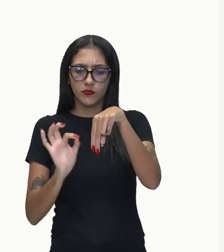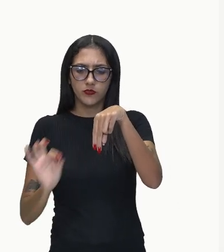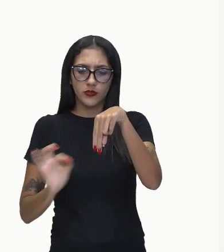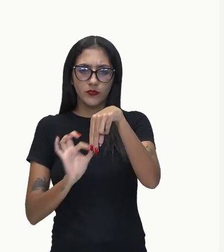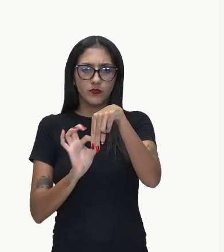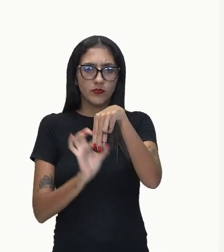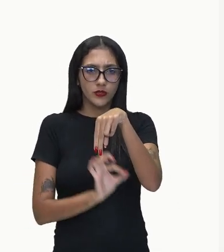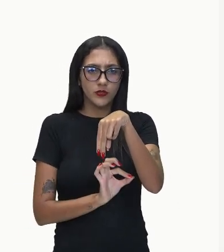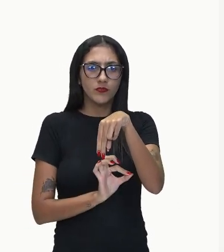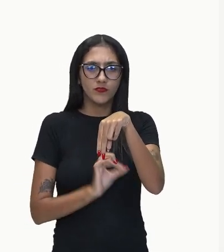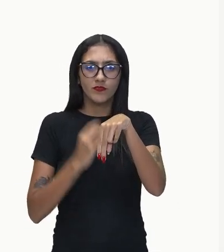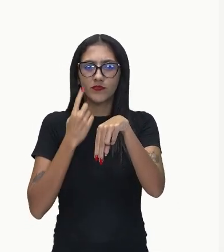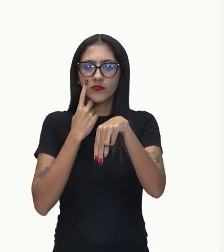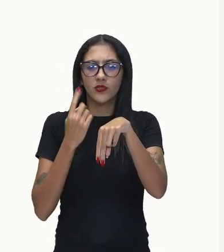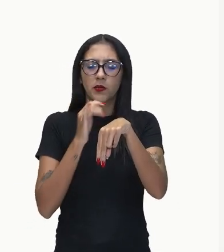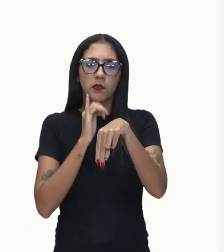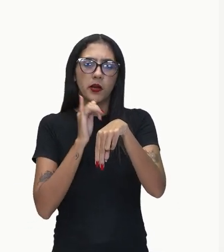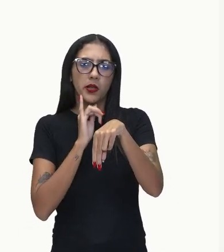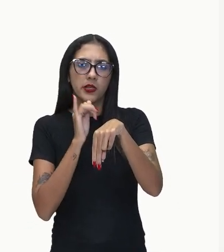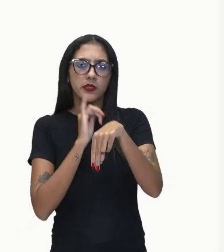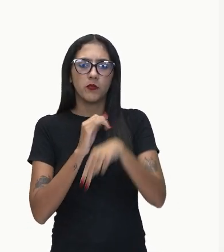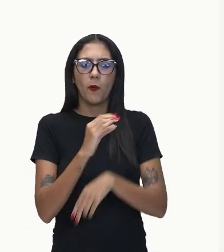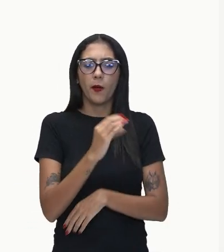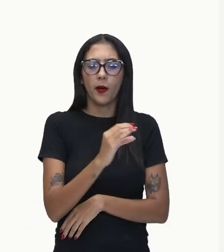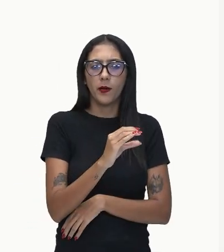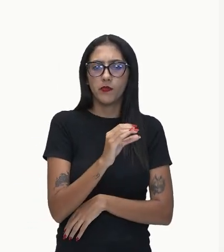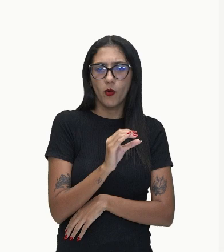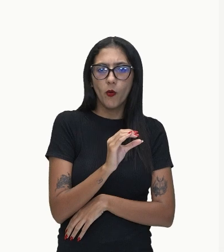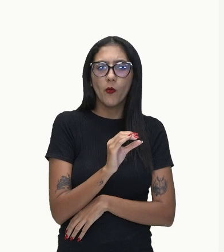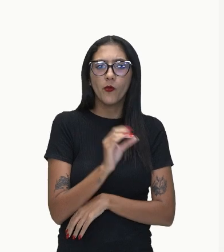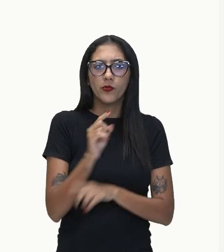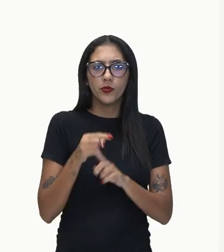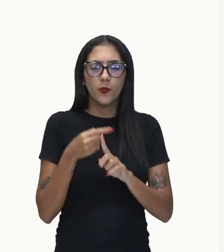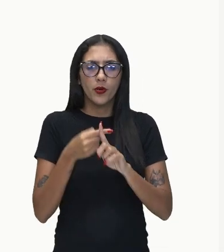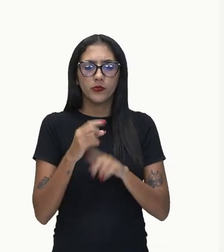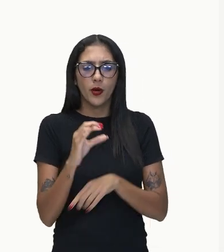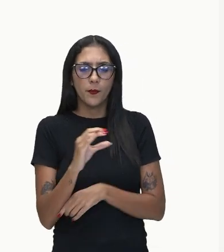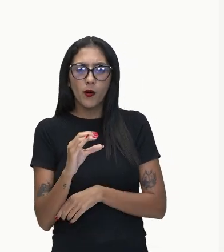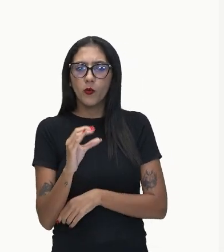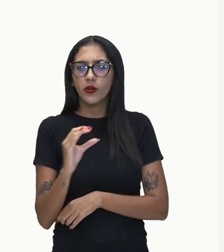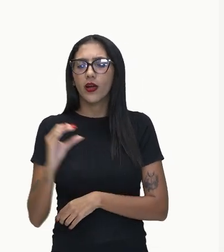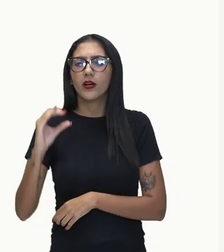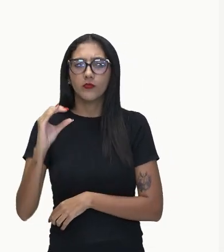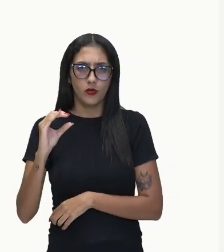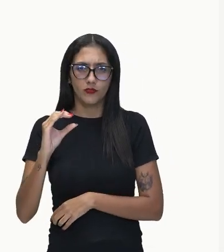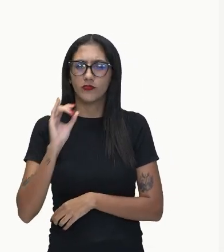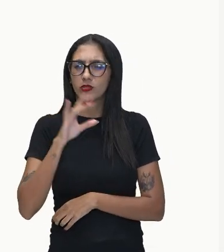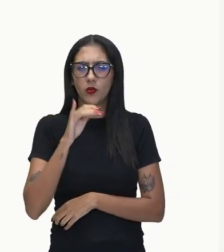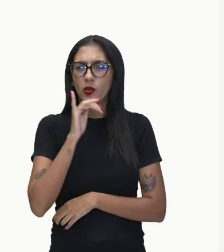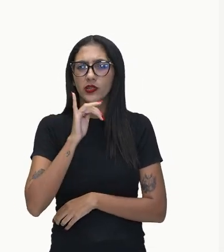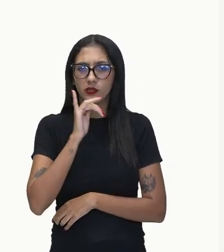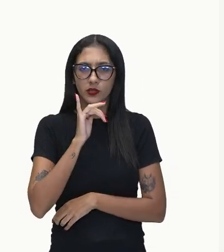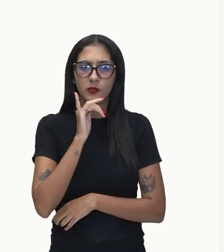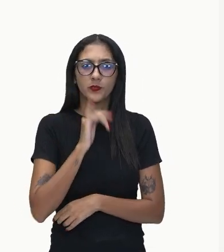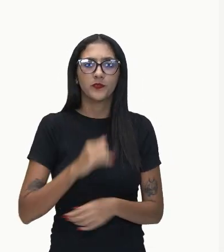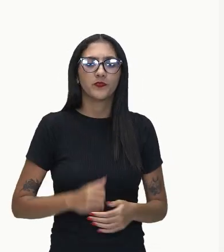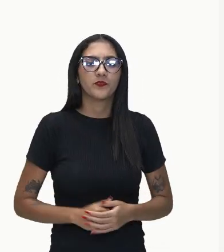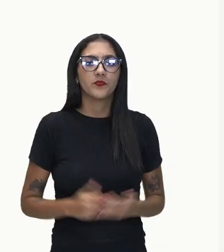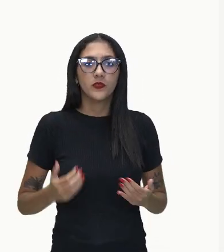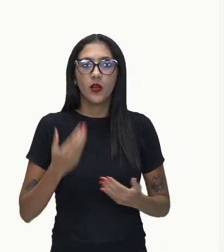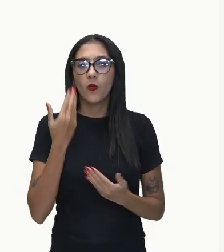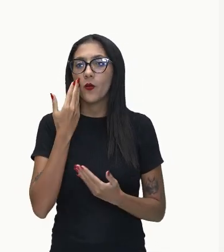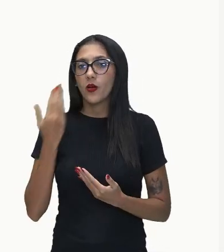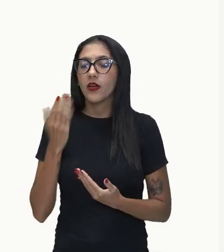aqui é um carbono, um radical orgânico, aqui é outro, aqui é outro. Então, essas são